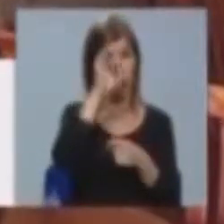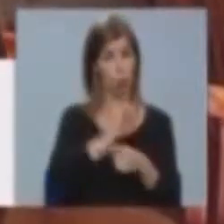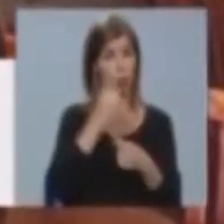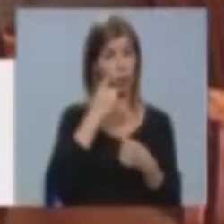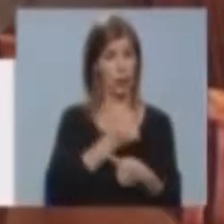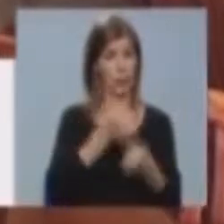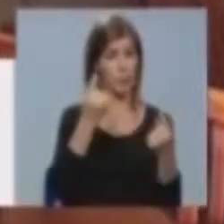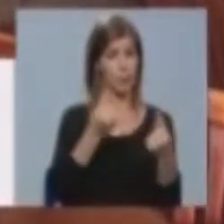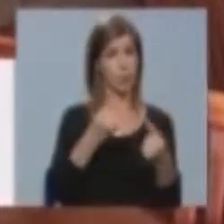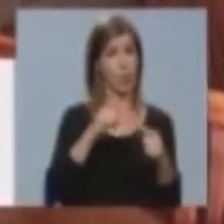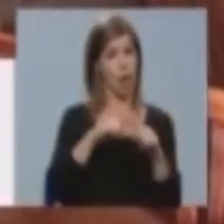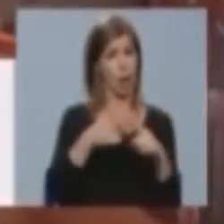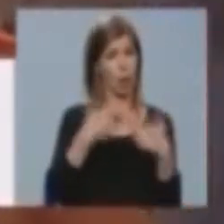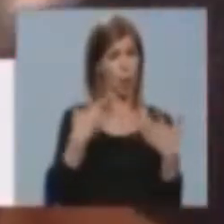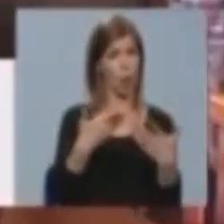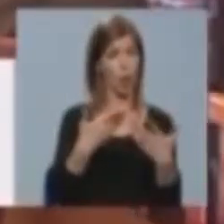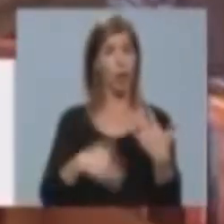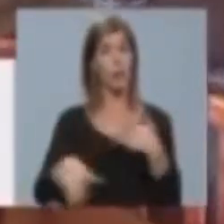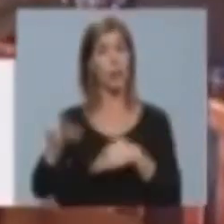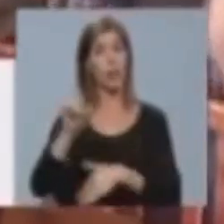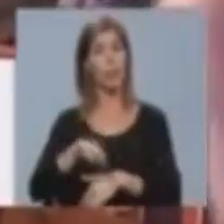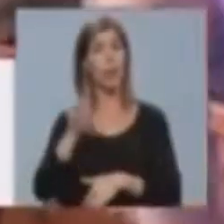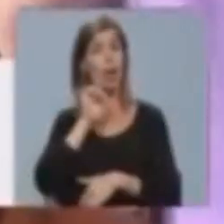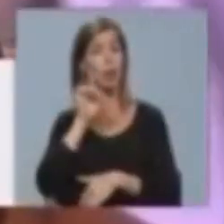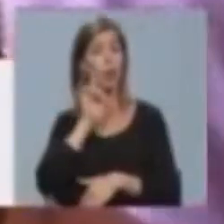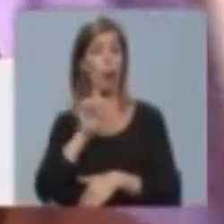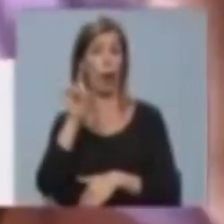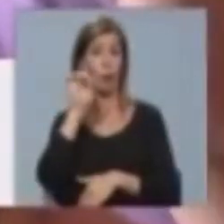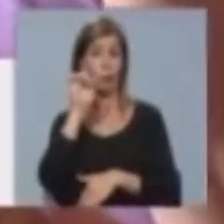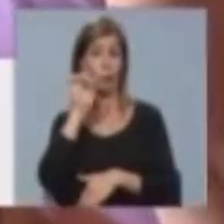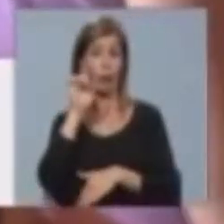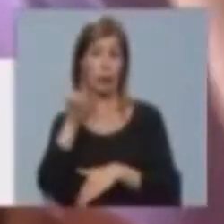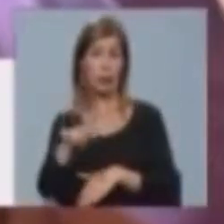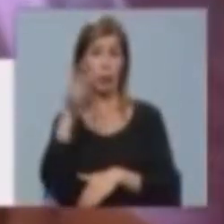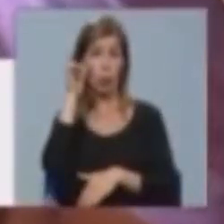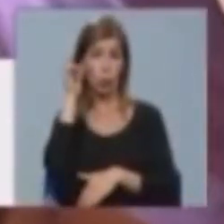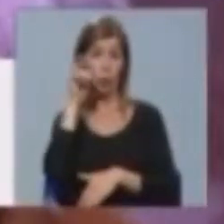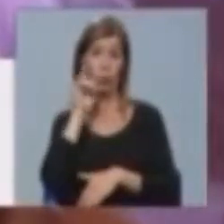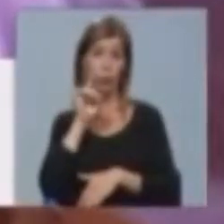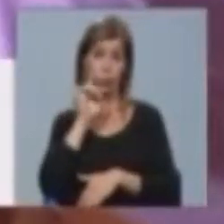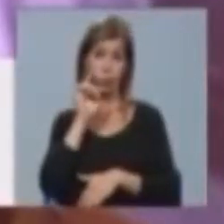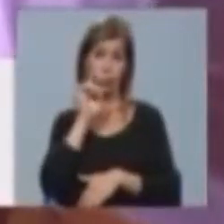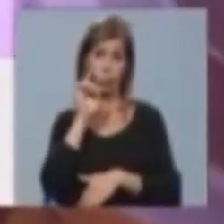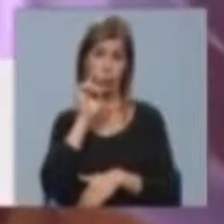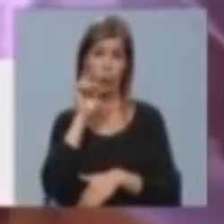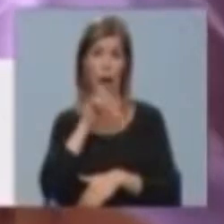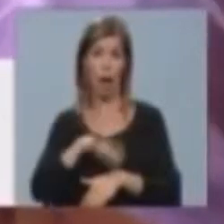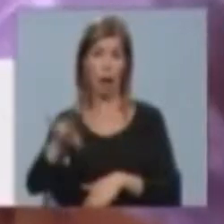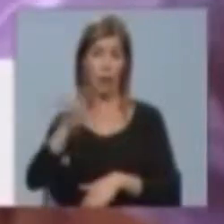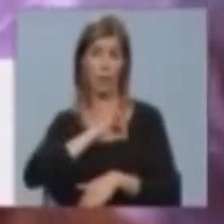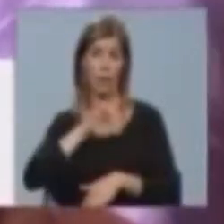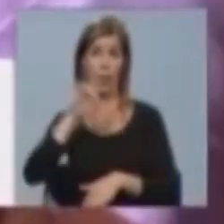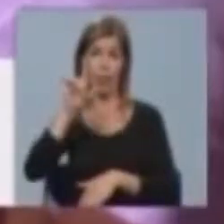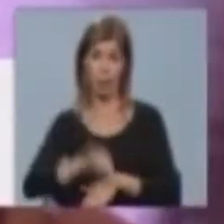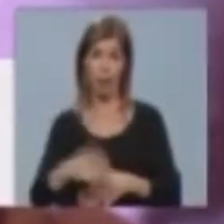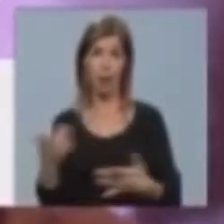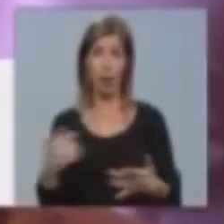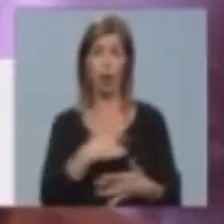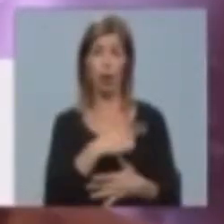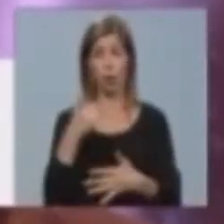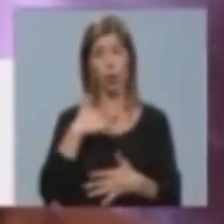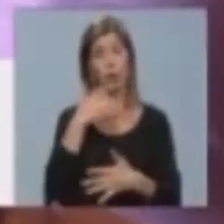ano, mas é importante salvaguardar esse conceito ao setor privado. Nós compreendemos que há